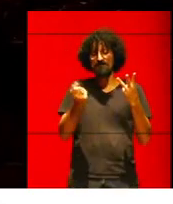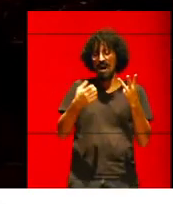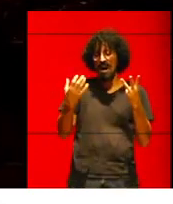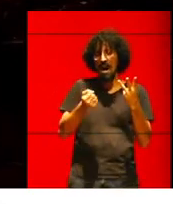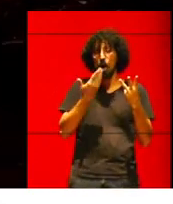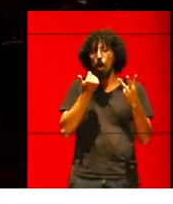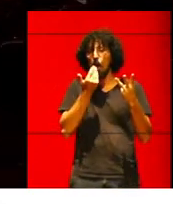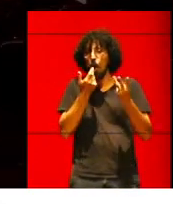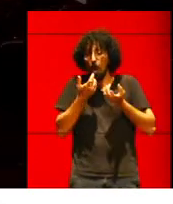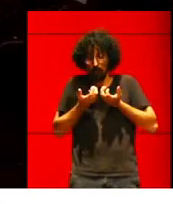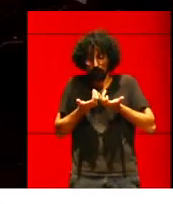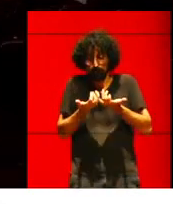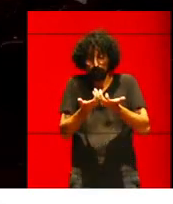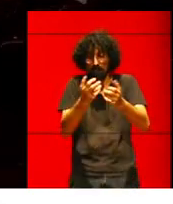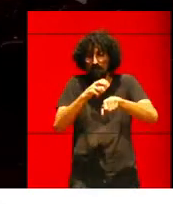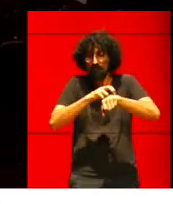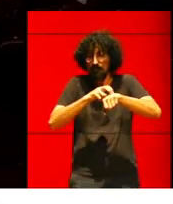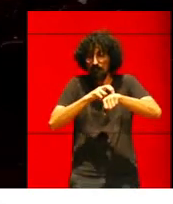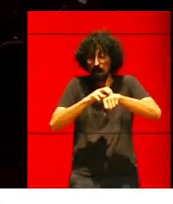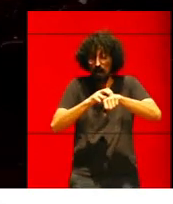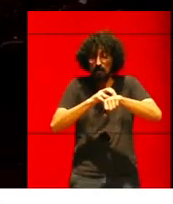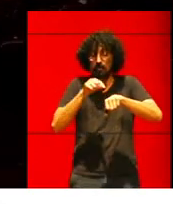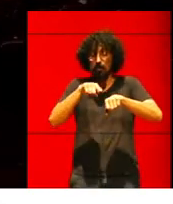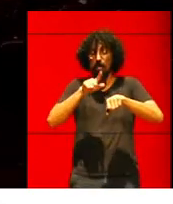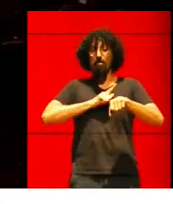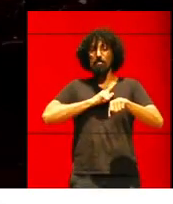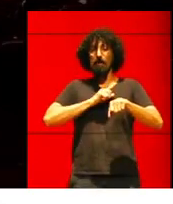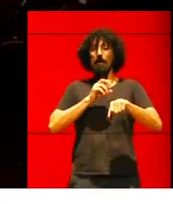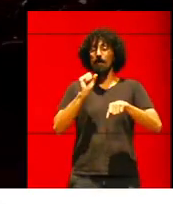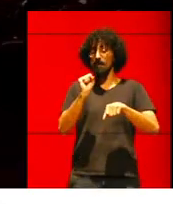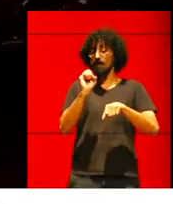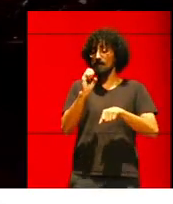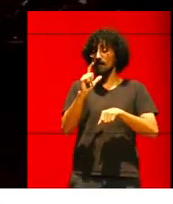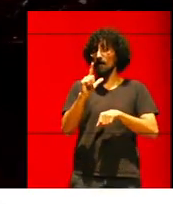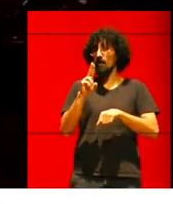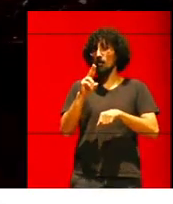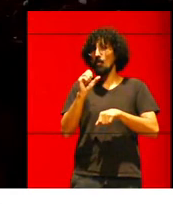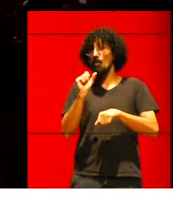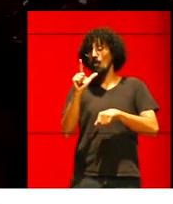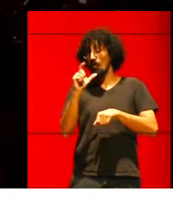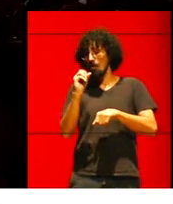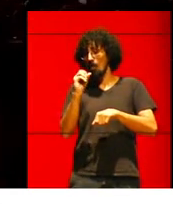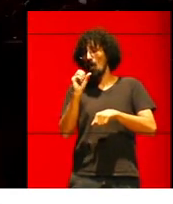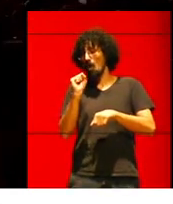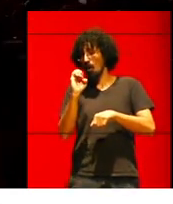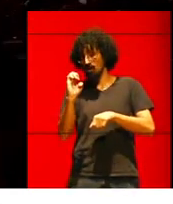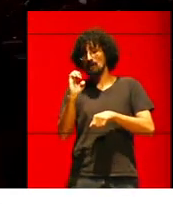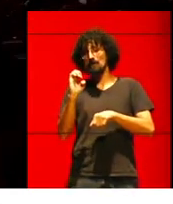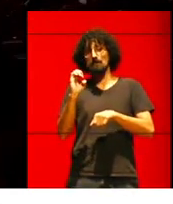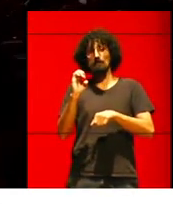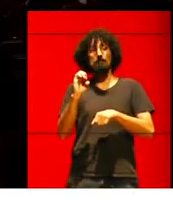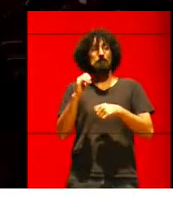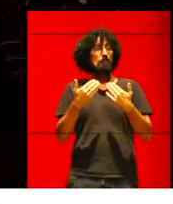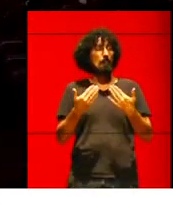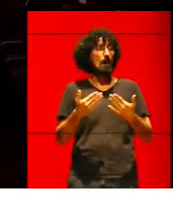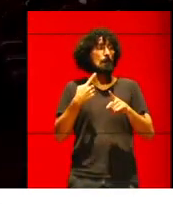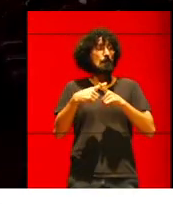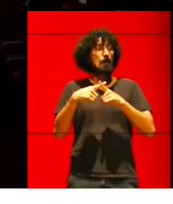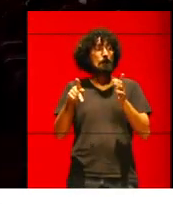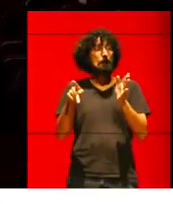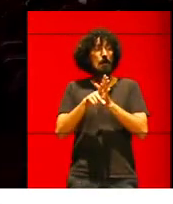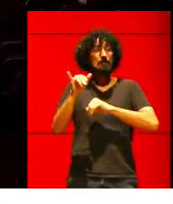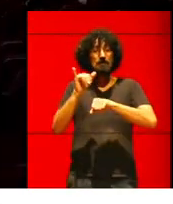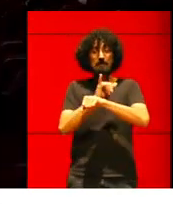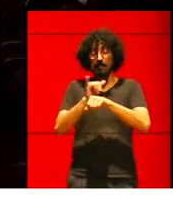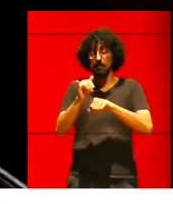capim. E esse capim é rico em celulose. Como ele consegue fazer a quebra da celulose? Estratégias, pessoal.